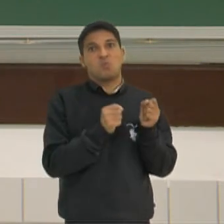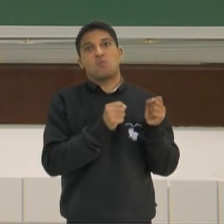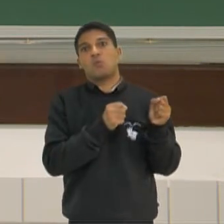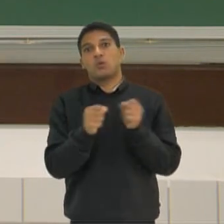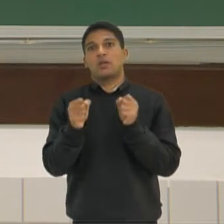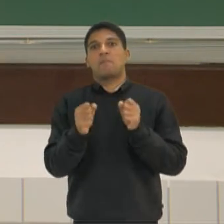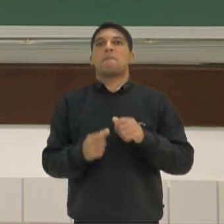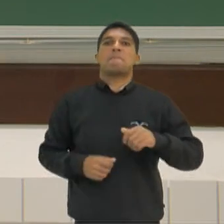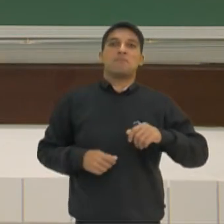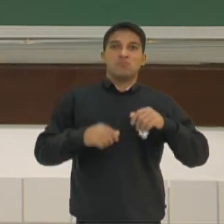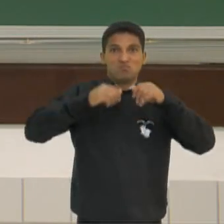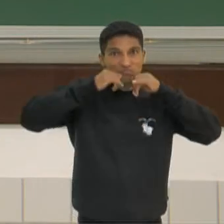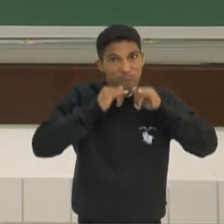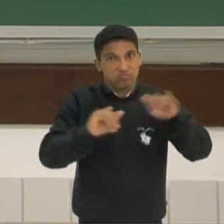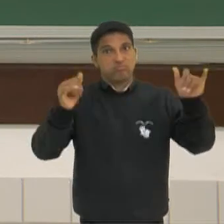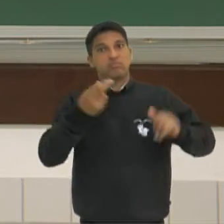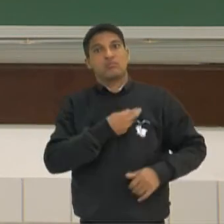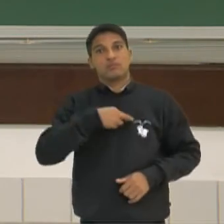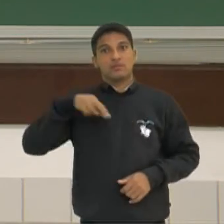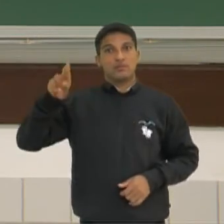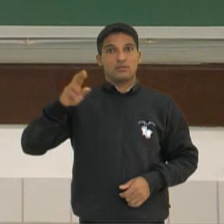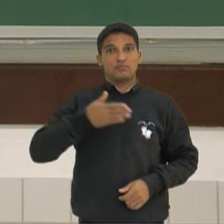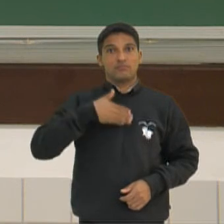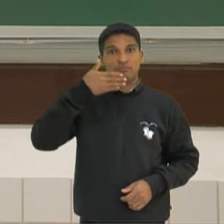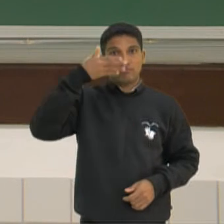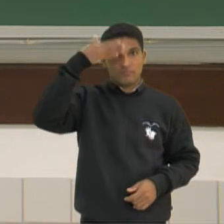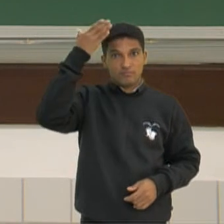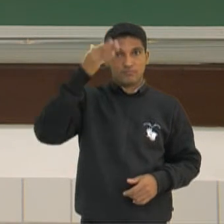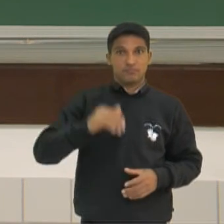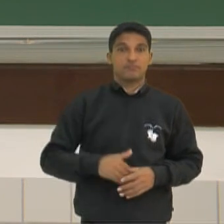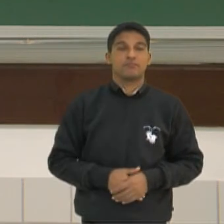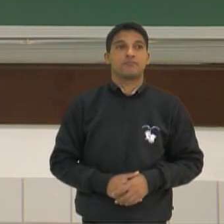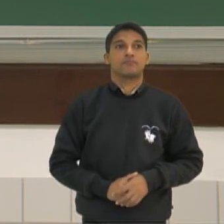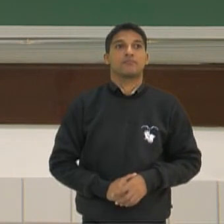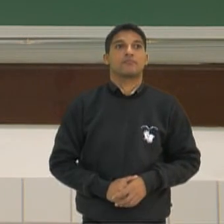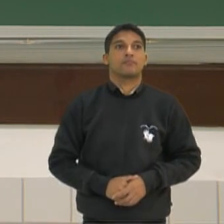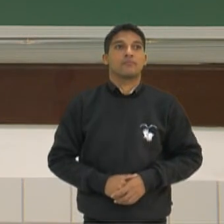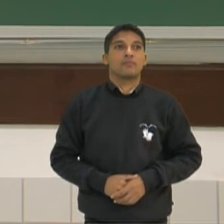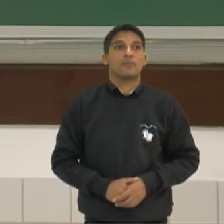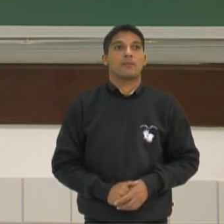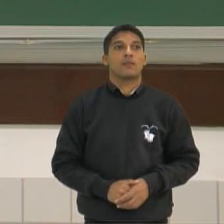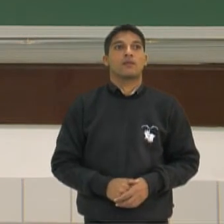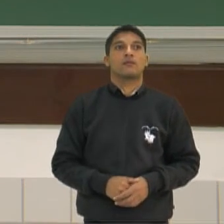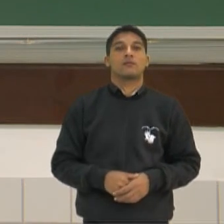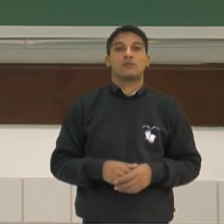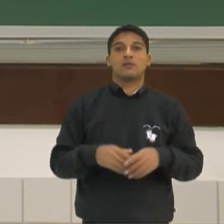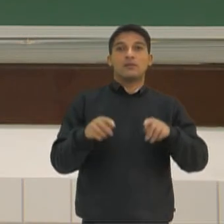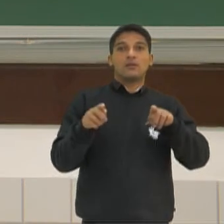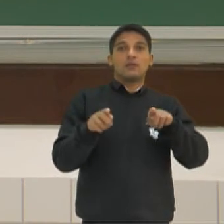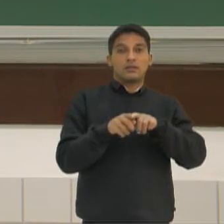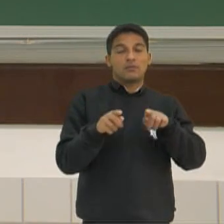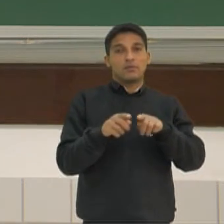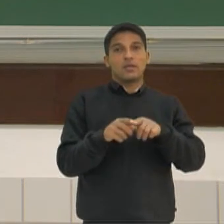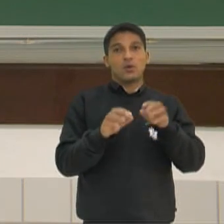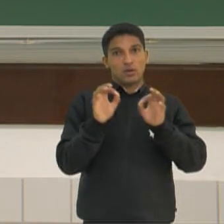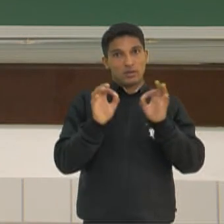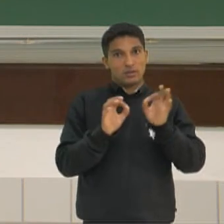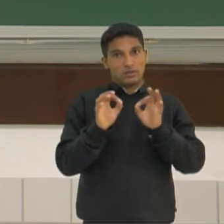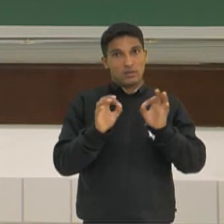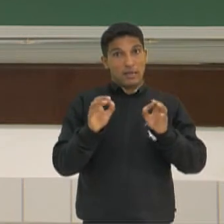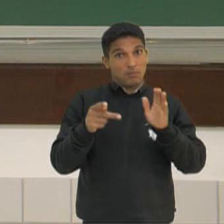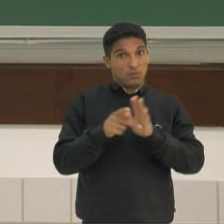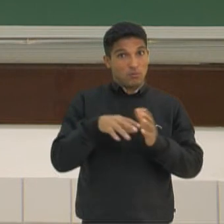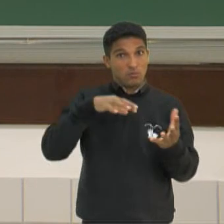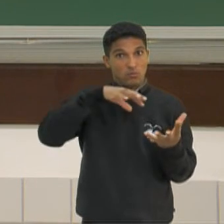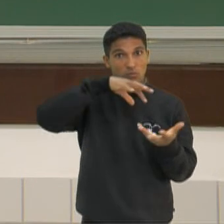nós estudamos isso, nós vimos que também organizaram-se em duas dinastias, essas dinastias vão expandir mais